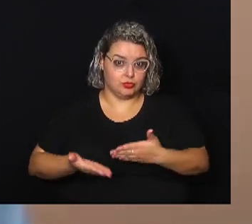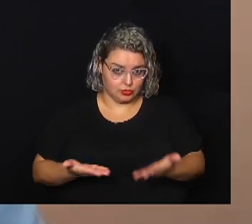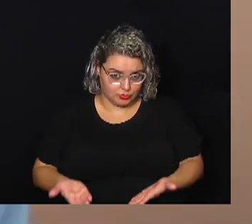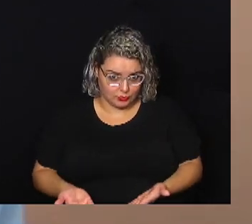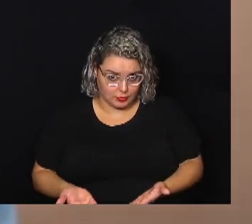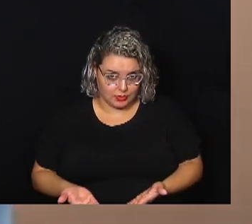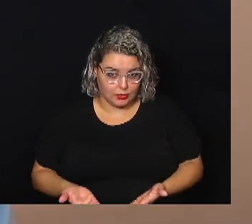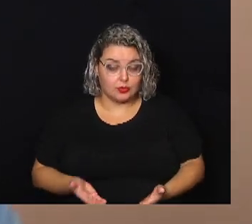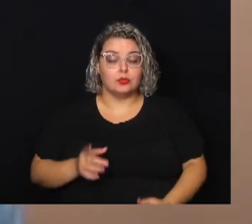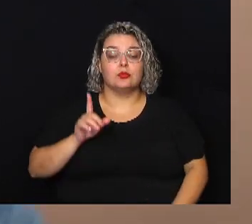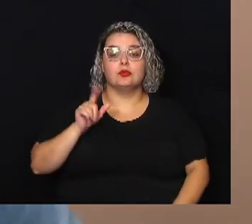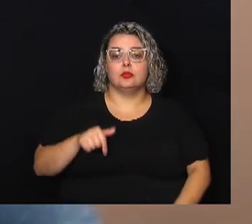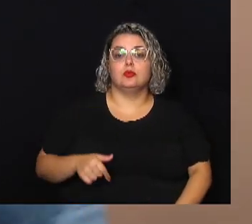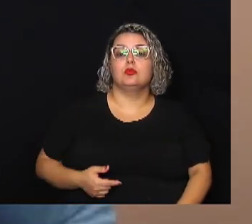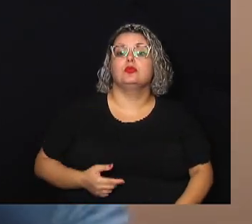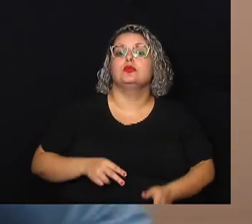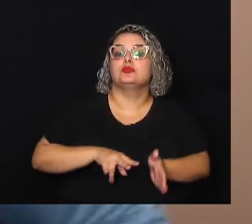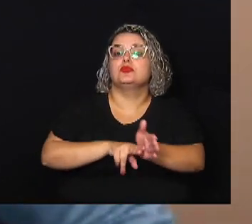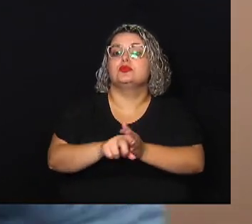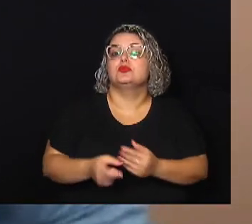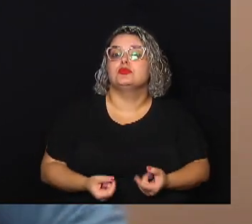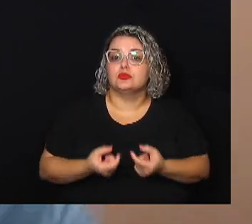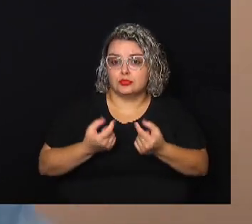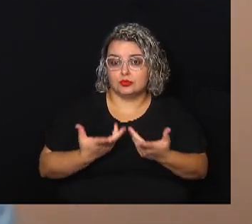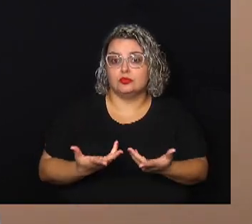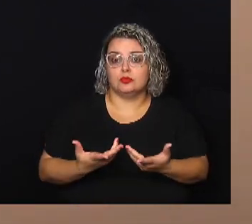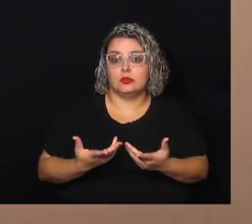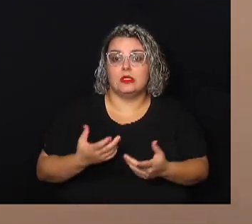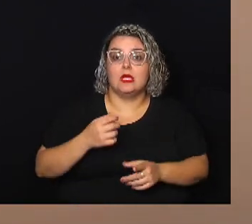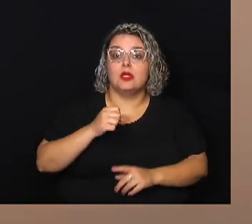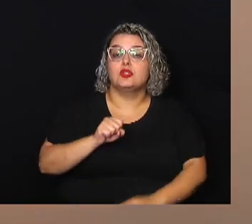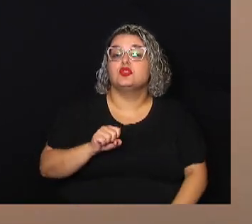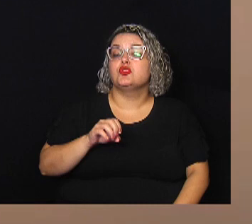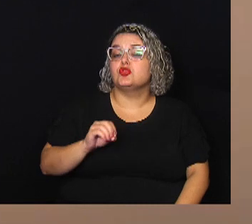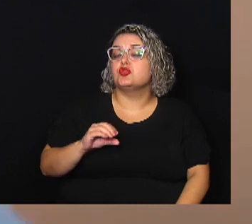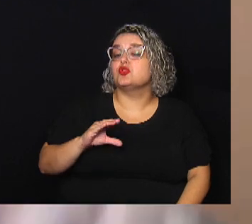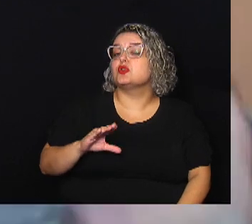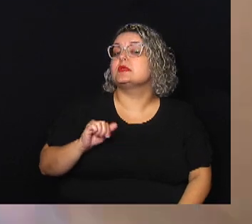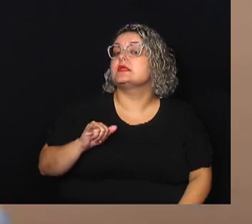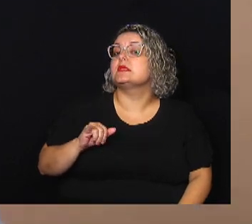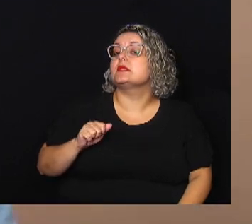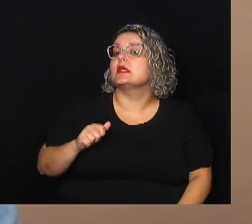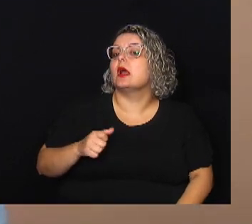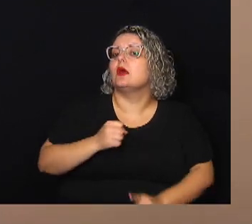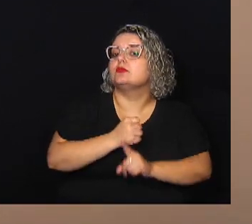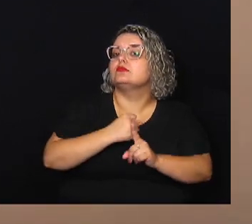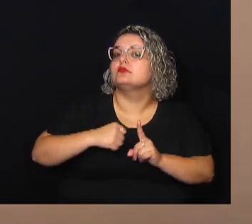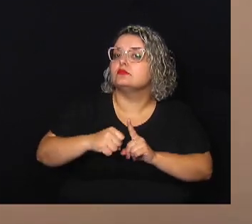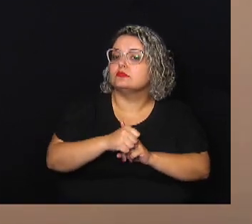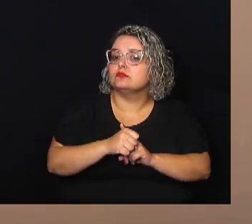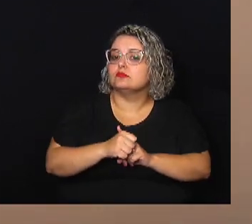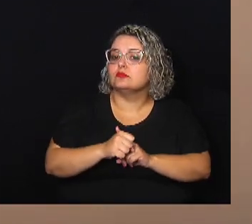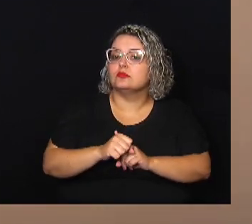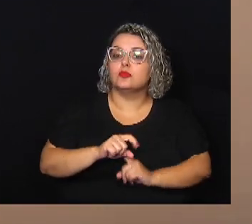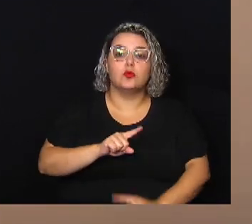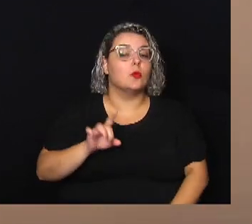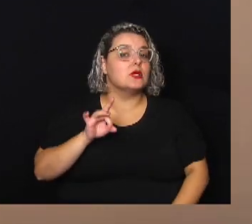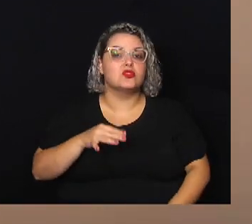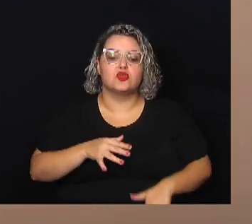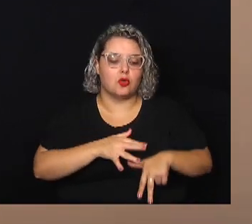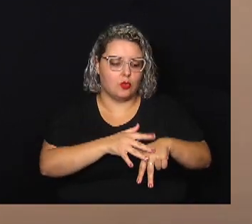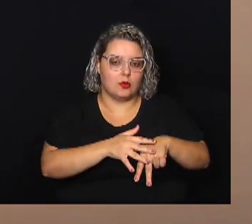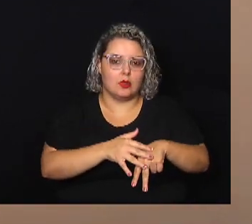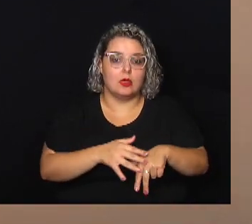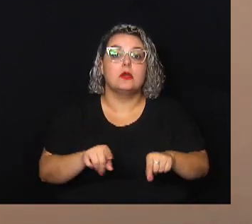O diagnóstico oncológico ele é um diagnóstico social, ele envolve não só o paciente, ele envolve paciente